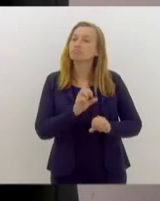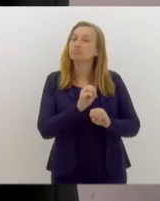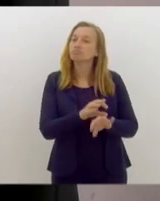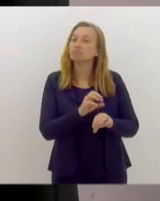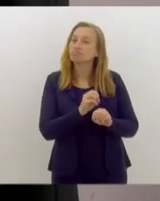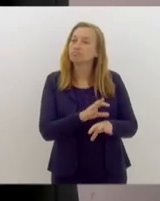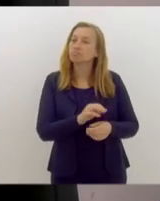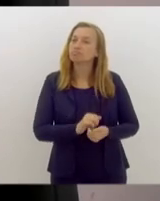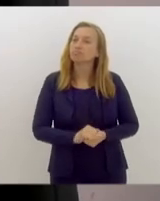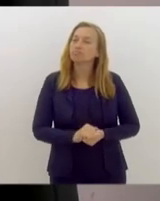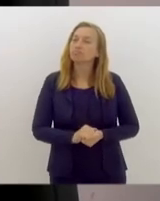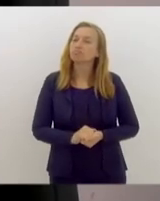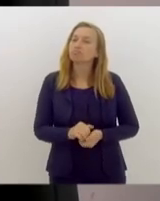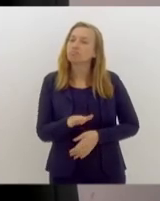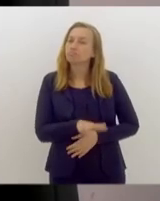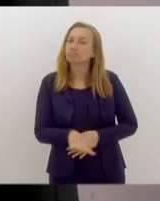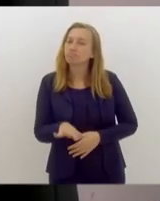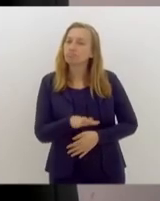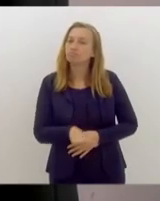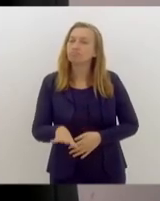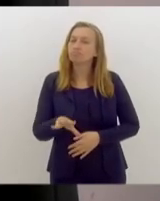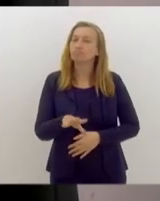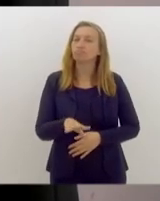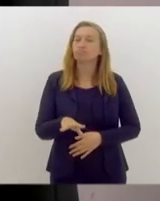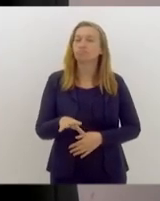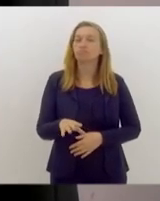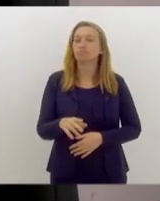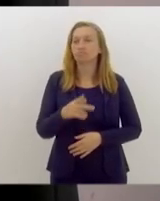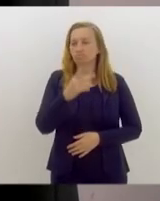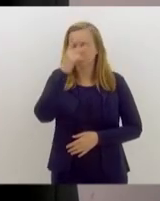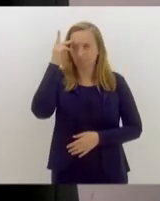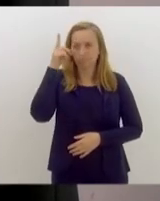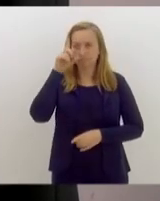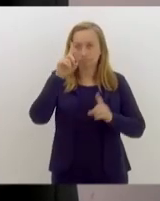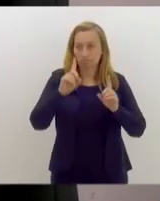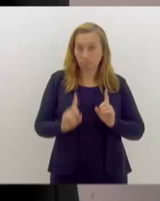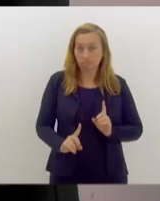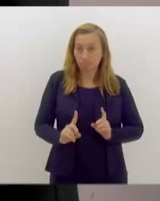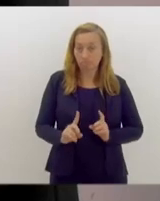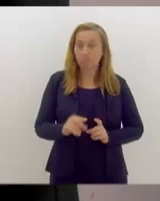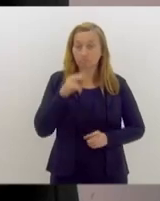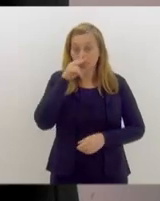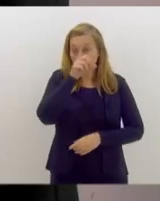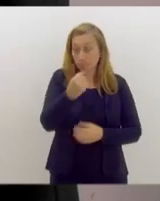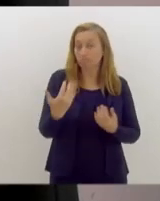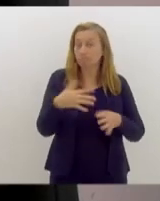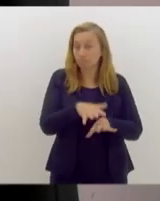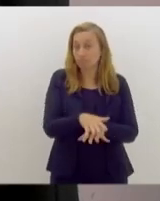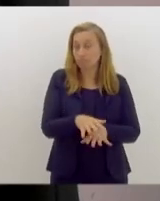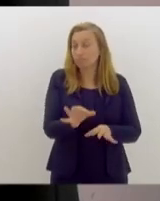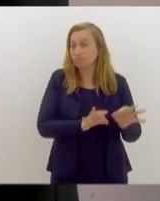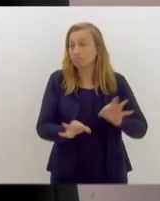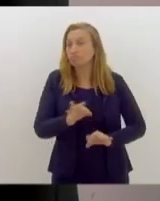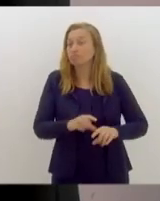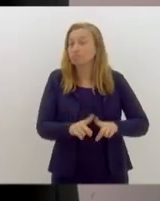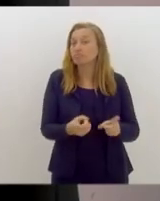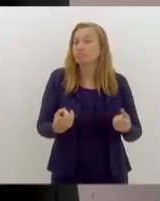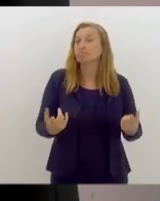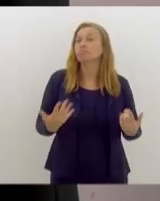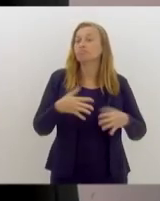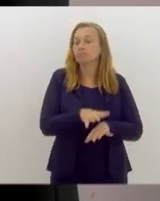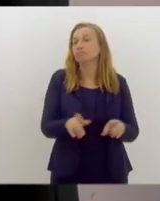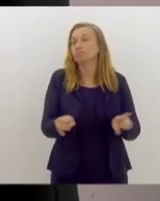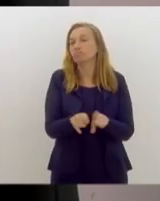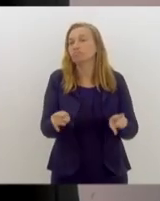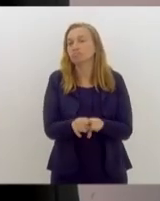para crianças, pessoas, alunos com deficiência. É claro que a dimensão da inclusão tem que ser muito forte no plano nesse aspecto. Mas a inclusão também, aqui o